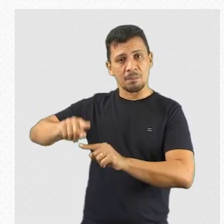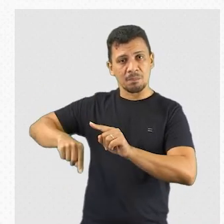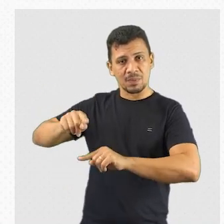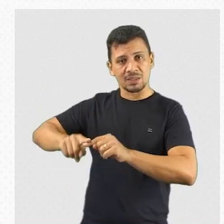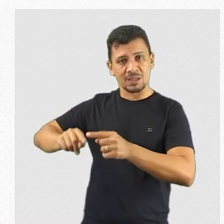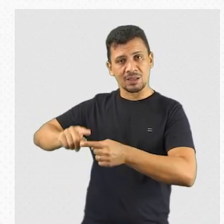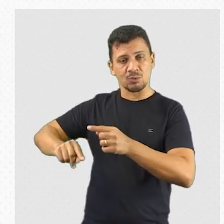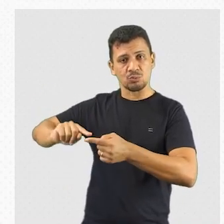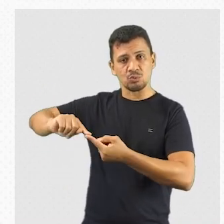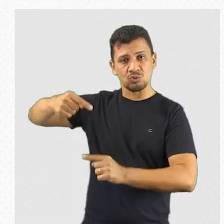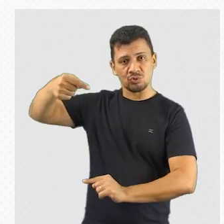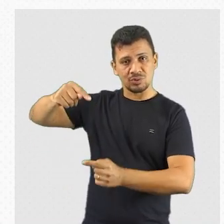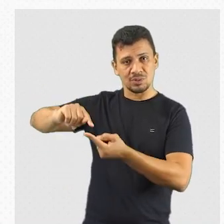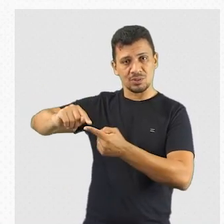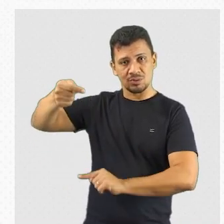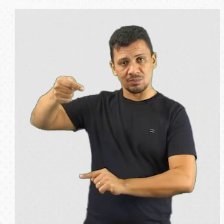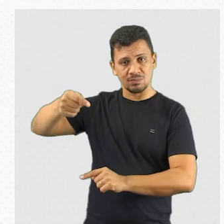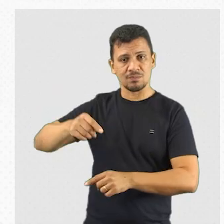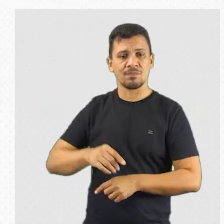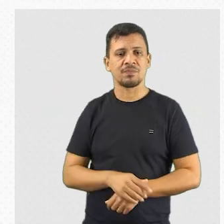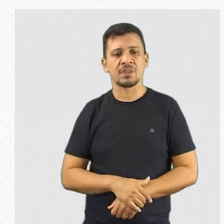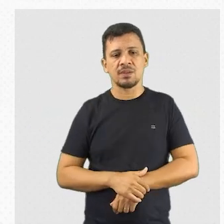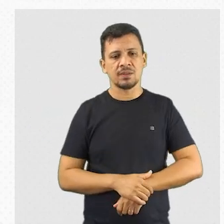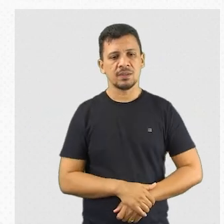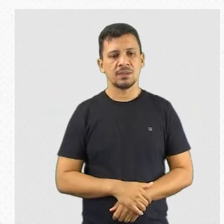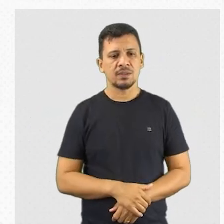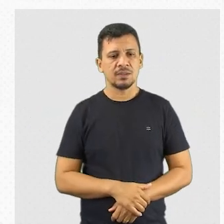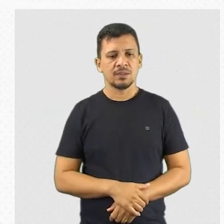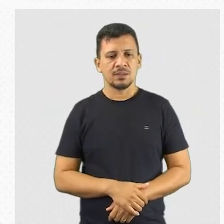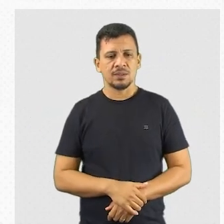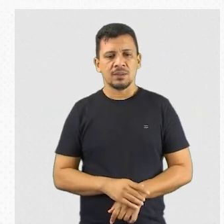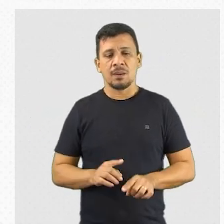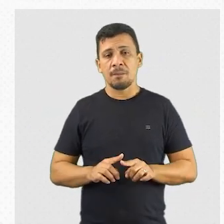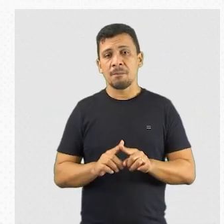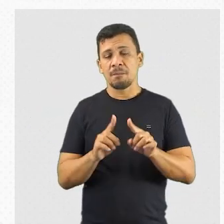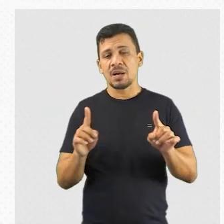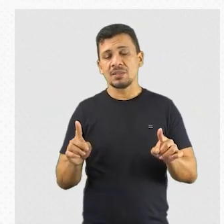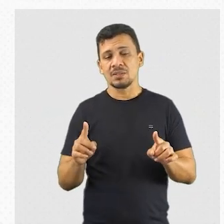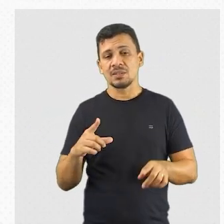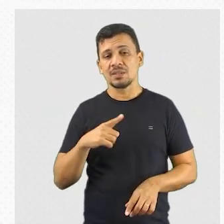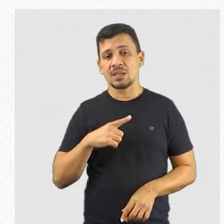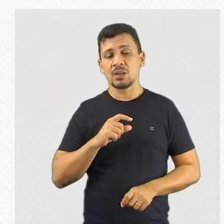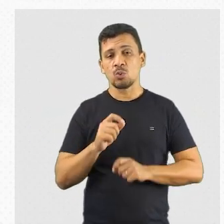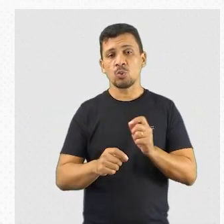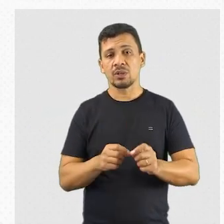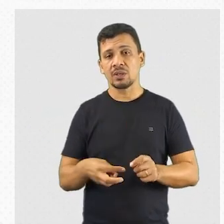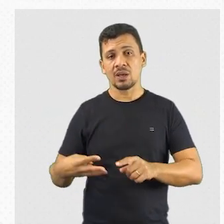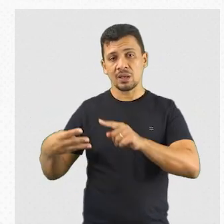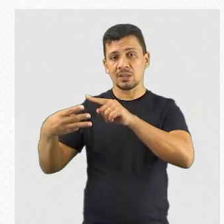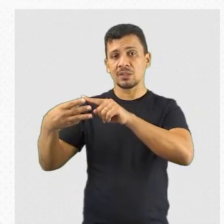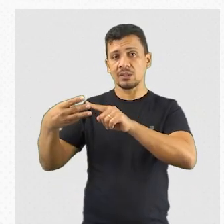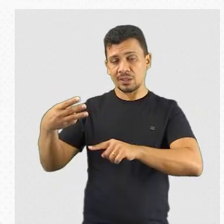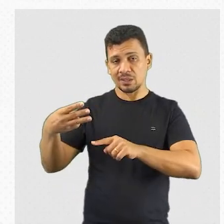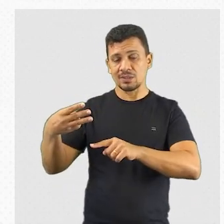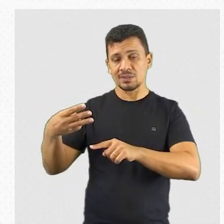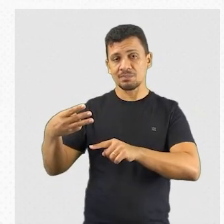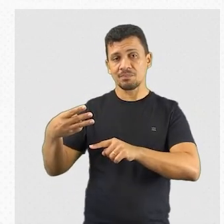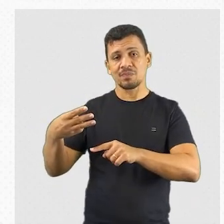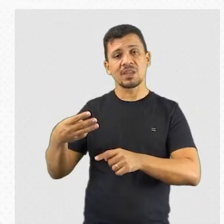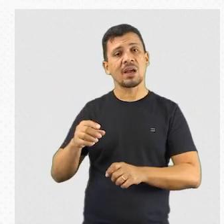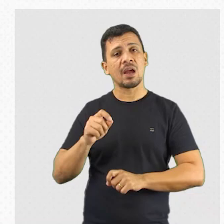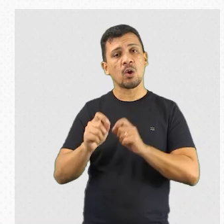que possuem as células eucarióticas. Mas aí, pessoal, existem 3 estruturas das células que são